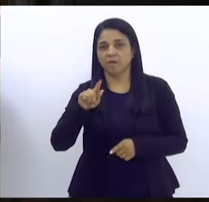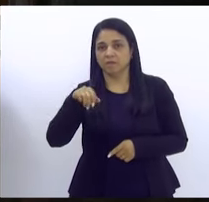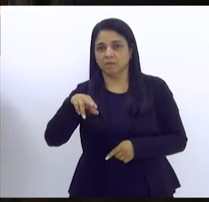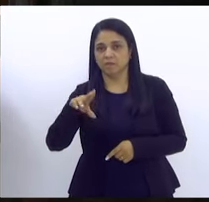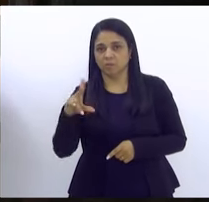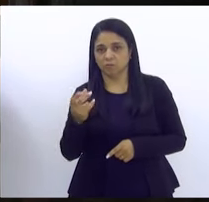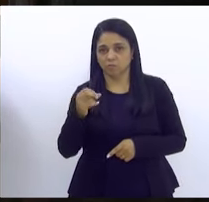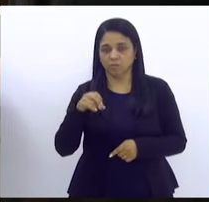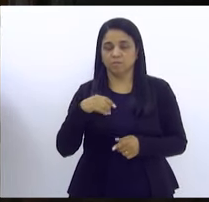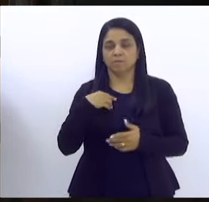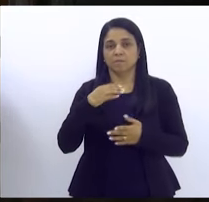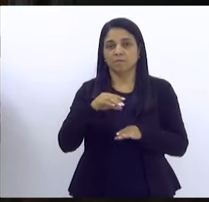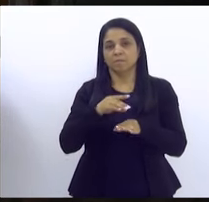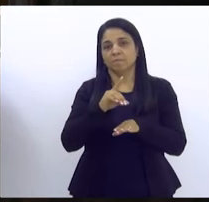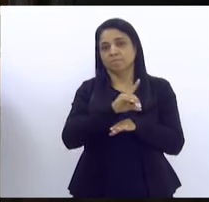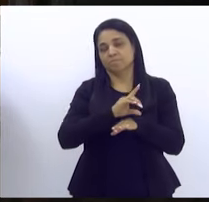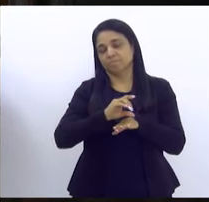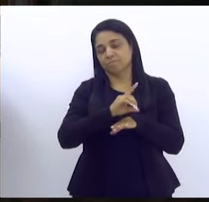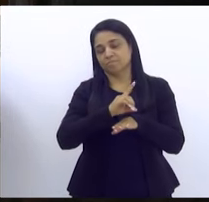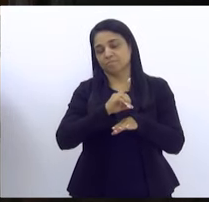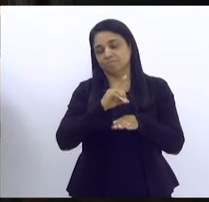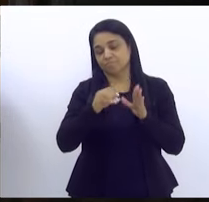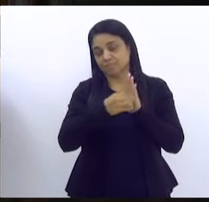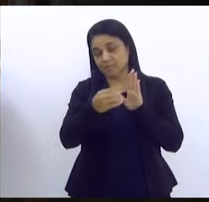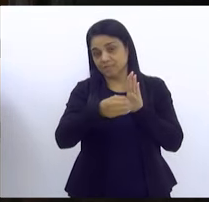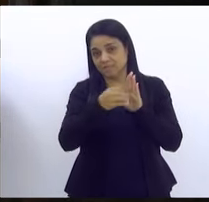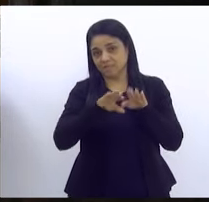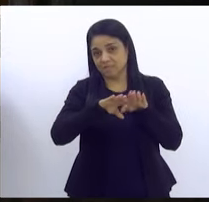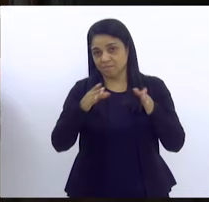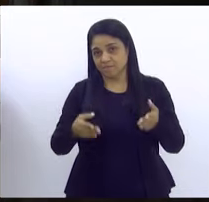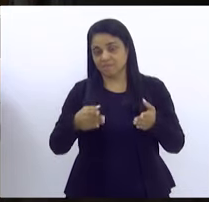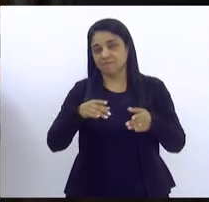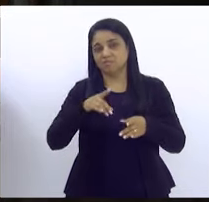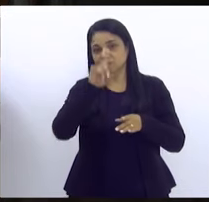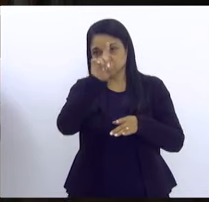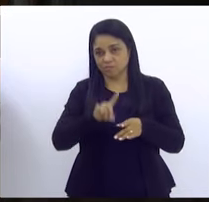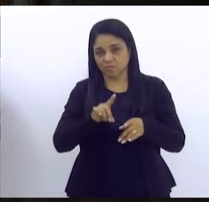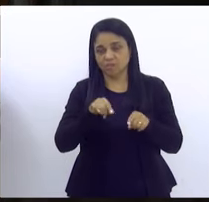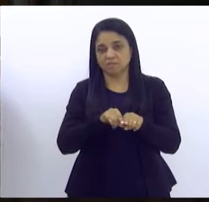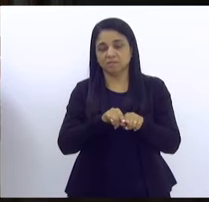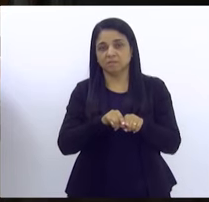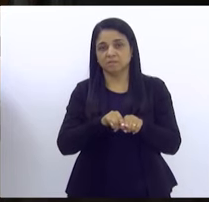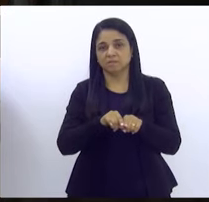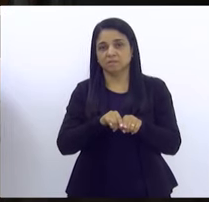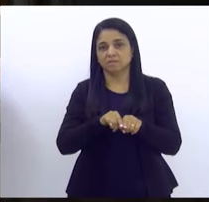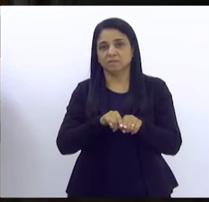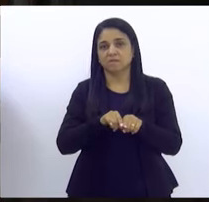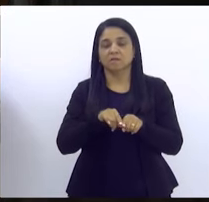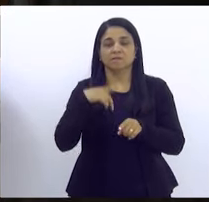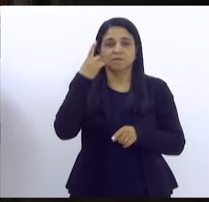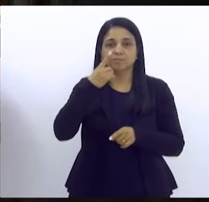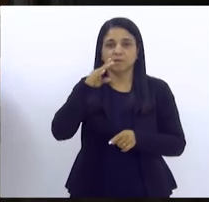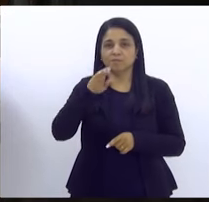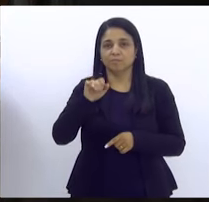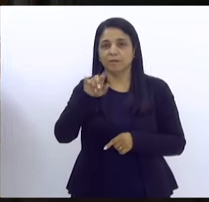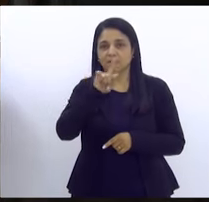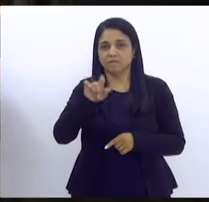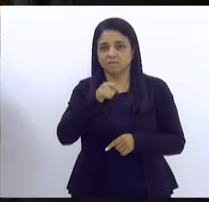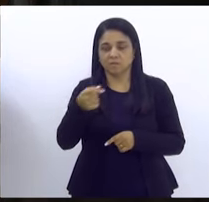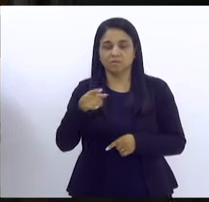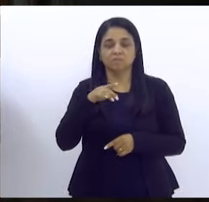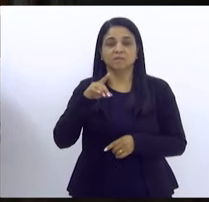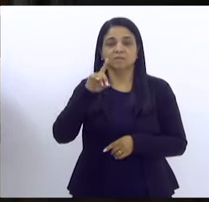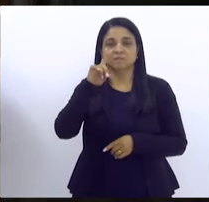da mesa diretora. Para emitir parecer pela mesa diretora, deputada, deputado Brazão, deputada